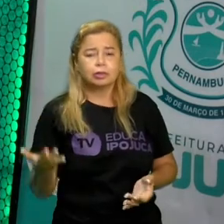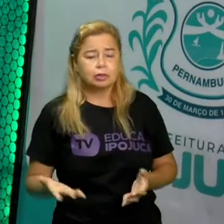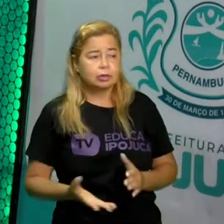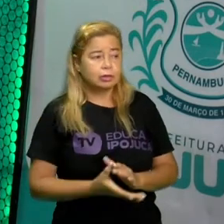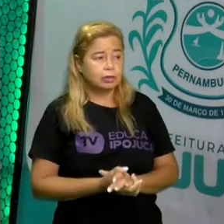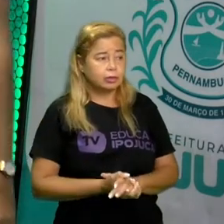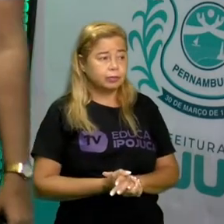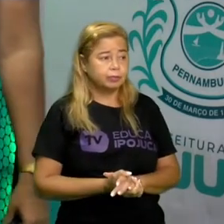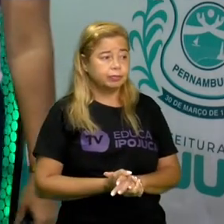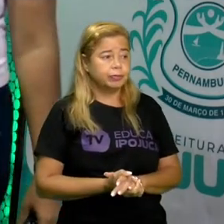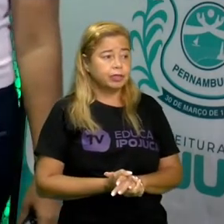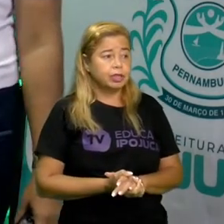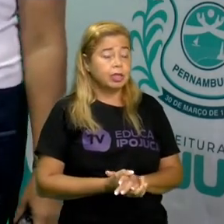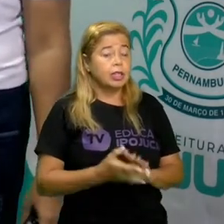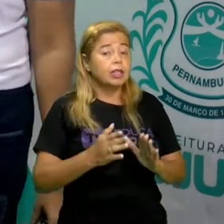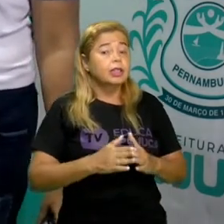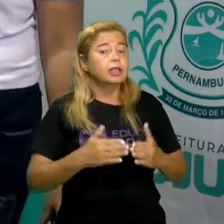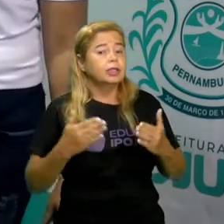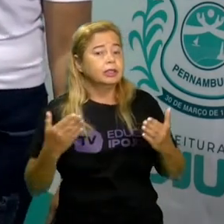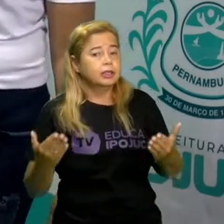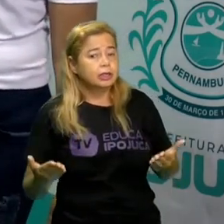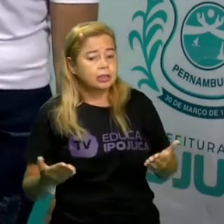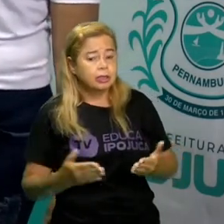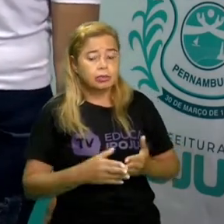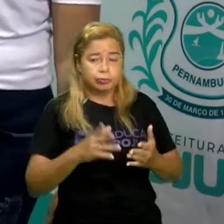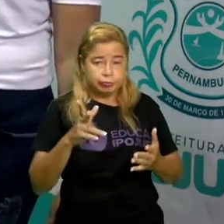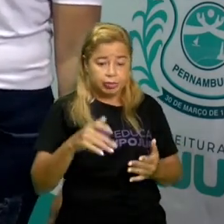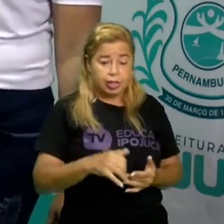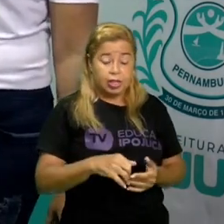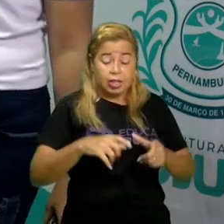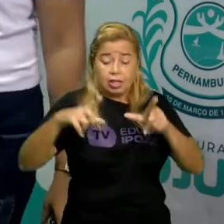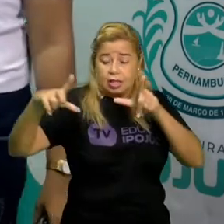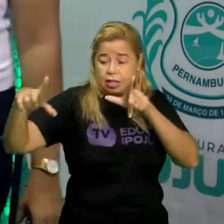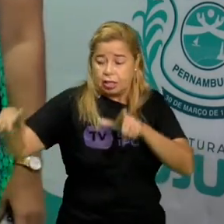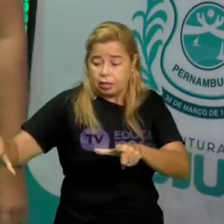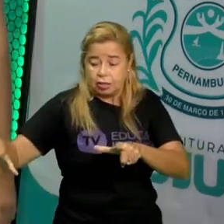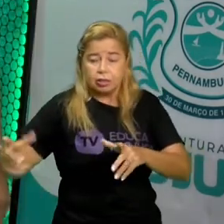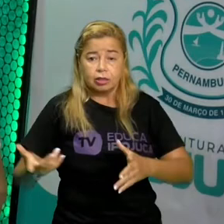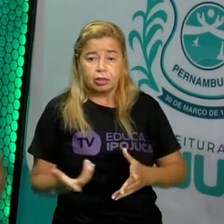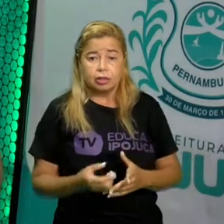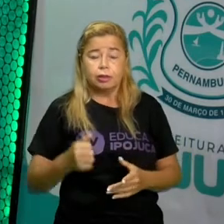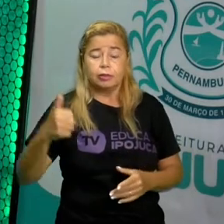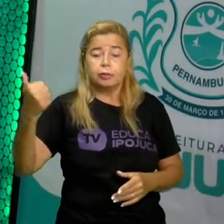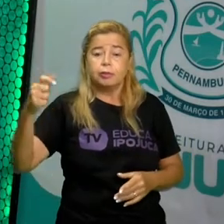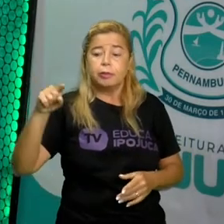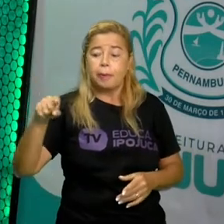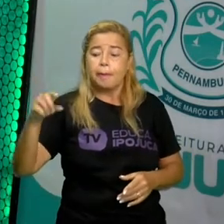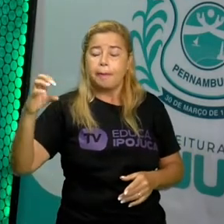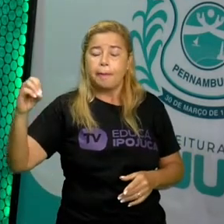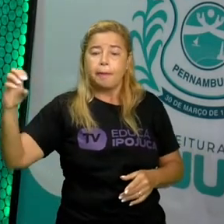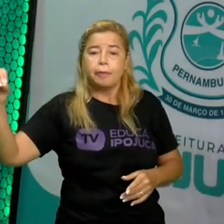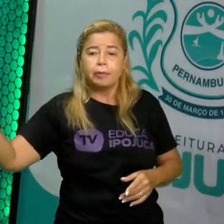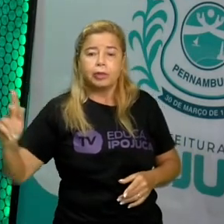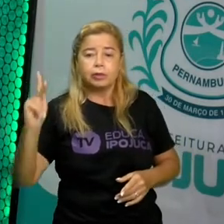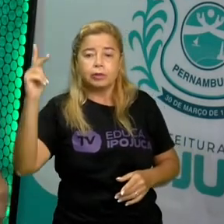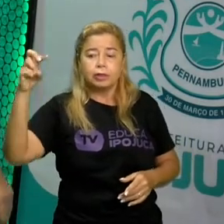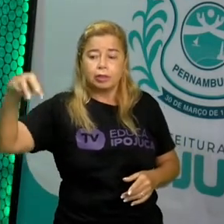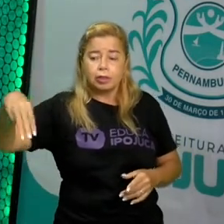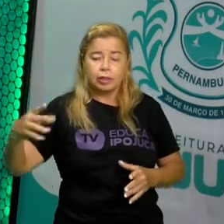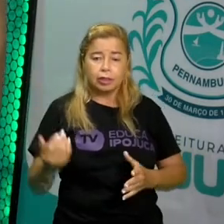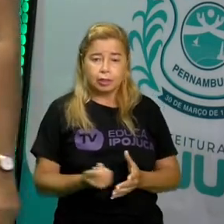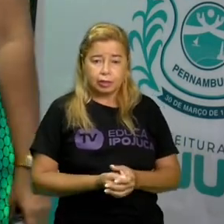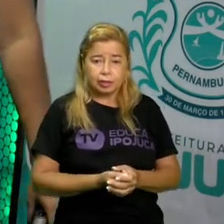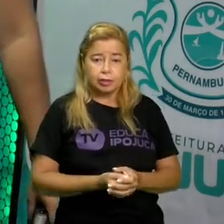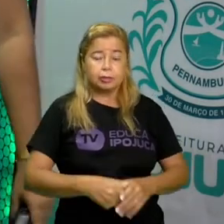que é um determinado lugar, cuja área é 300 mil quilômetros quadrados, ele possui em